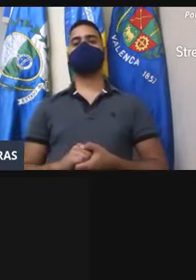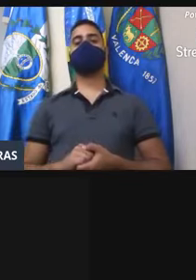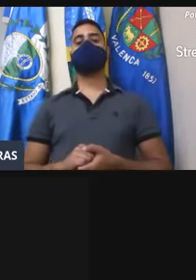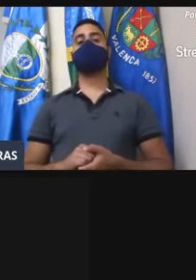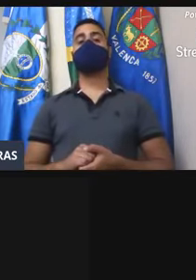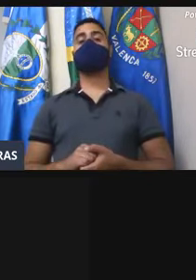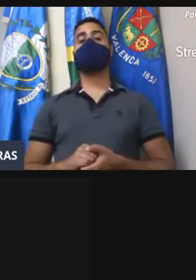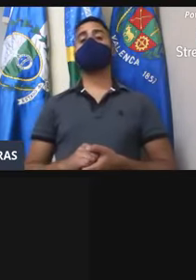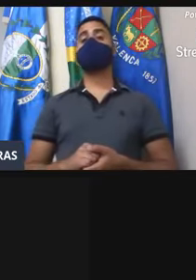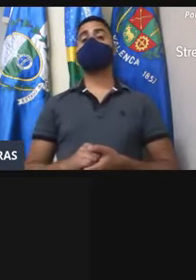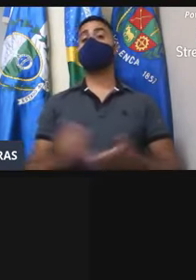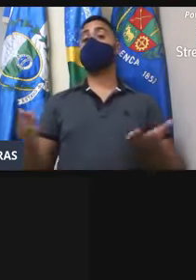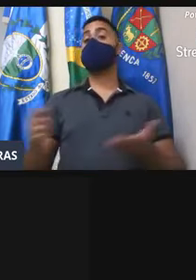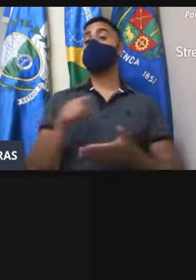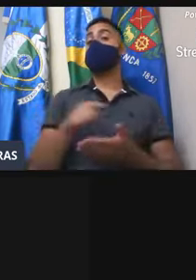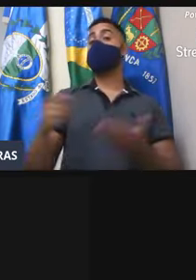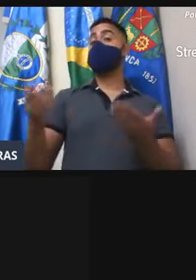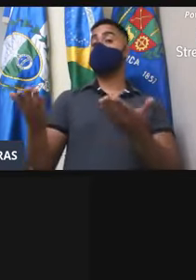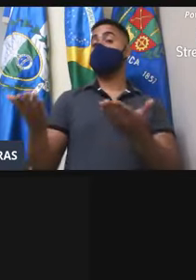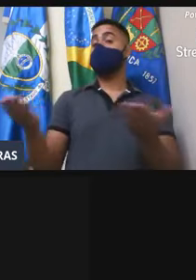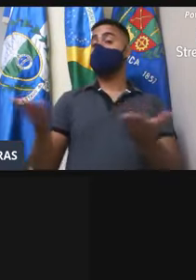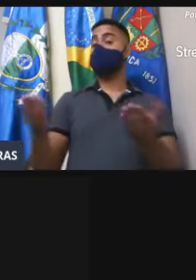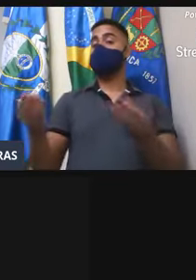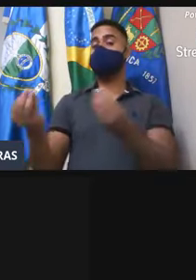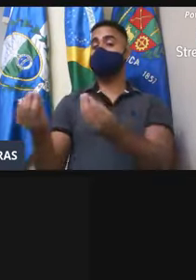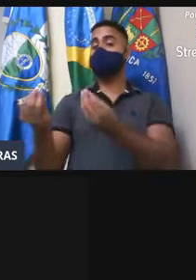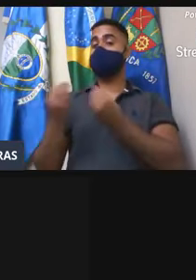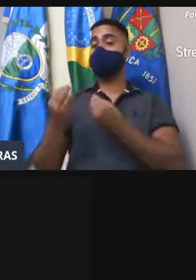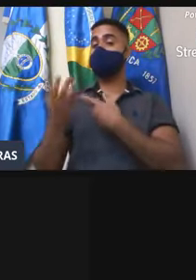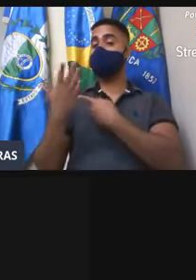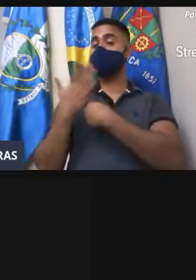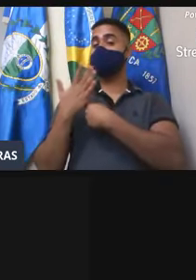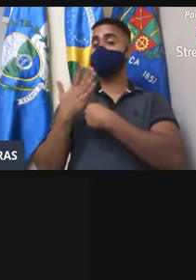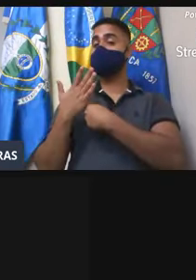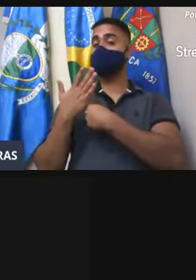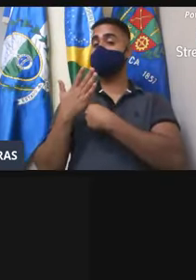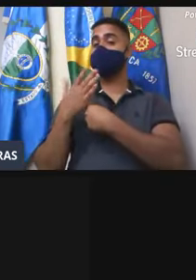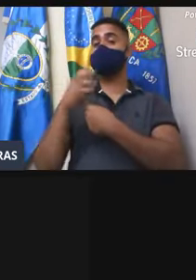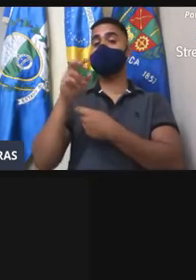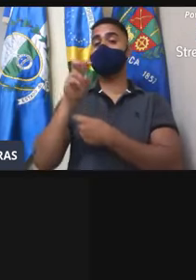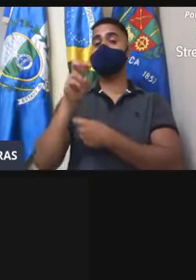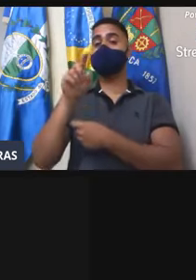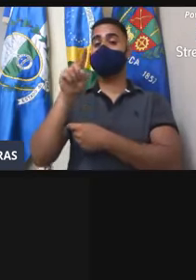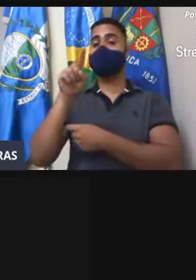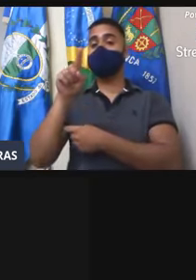Recebemos essa semana um recurso extraordinário estadual de